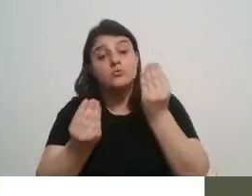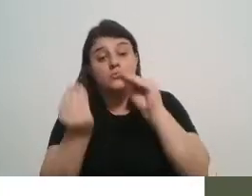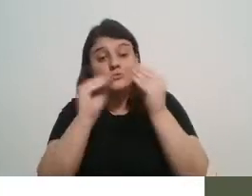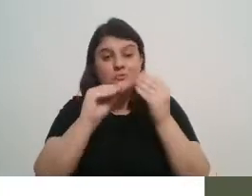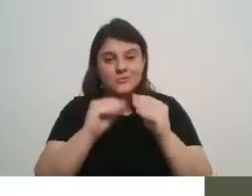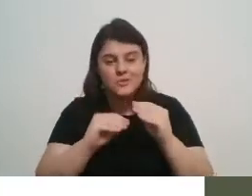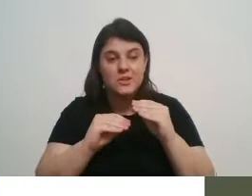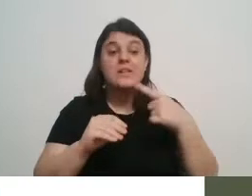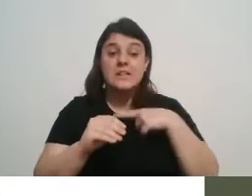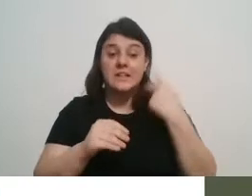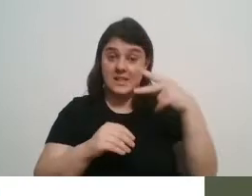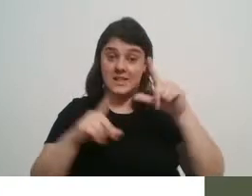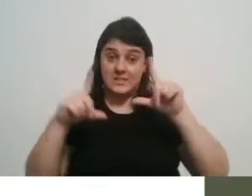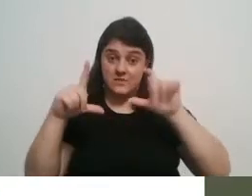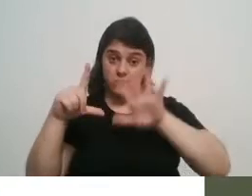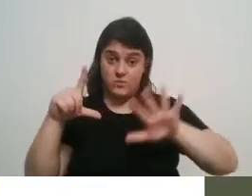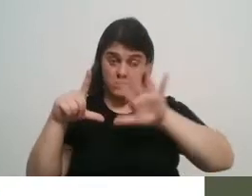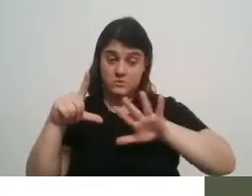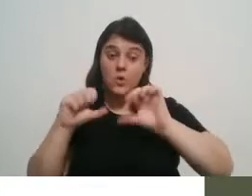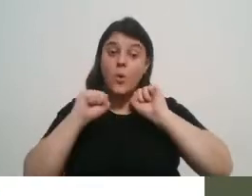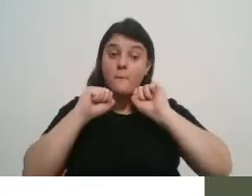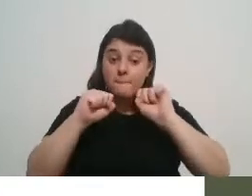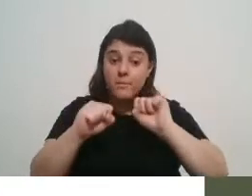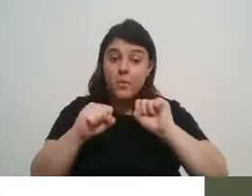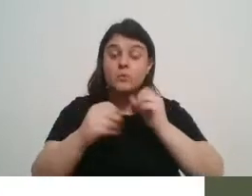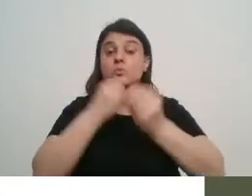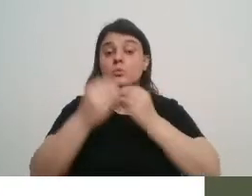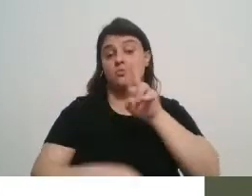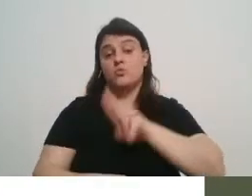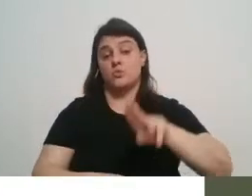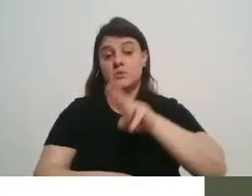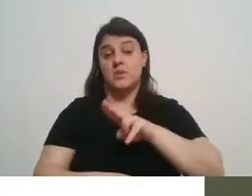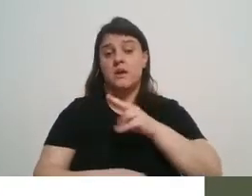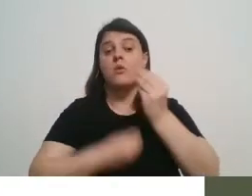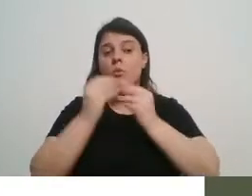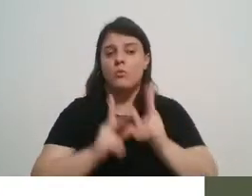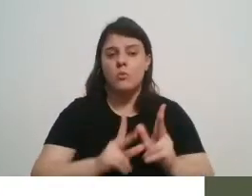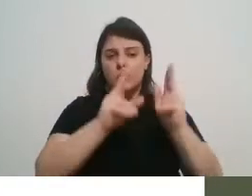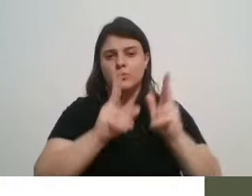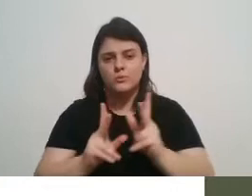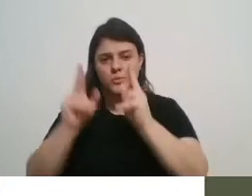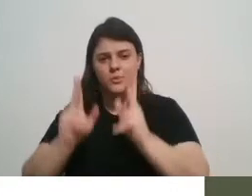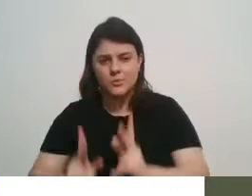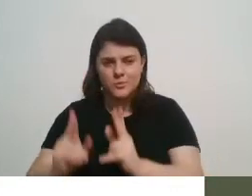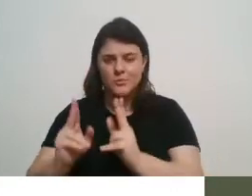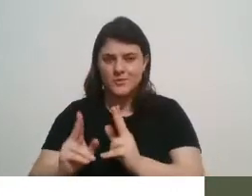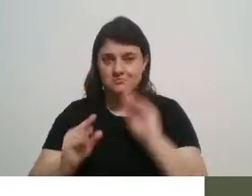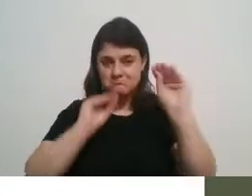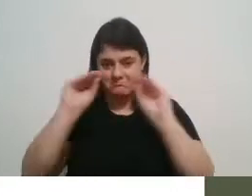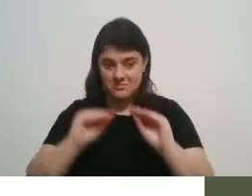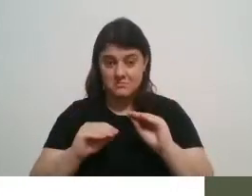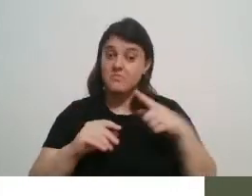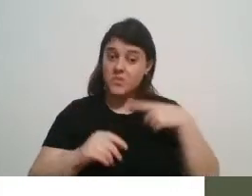nessa fotografia, ou seja, possibilidades de uso dessa fotografia. E estão lá, esses vincos estão realmente lá.